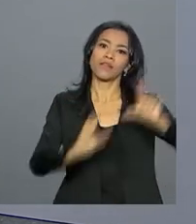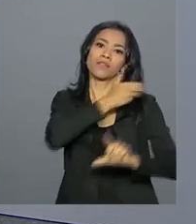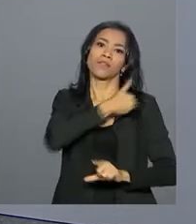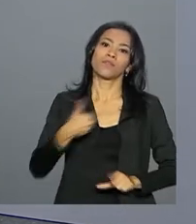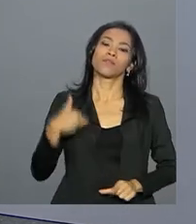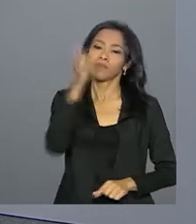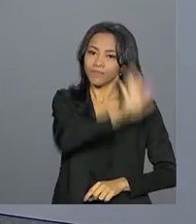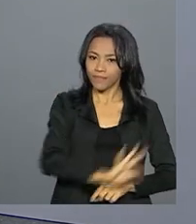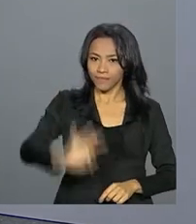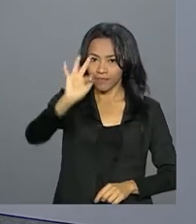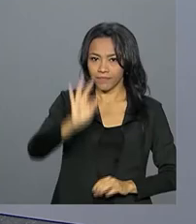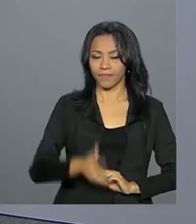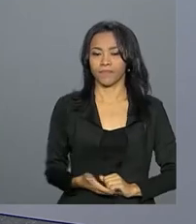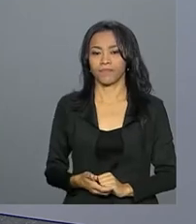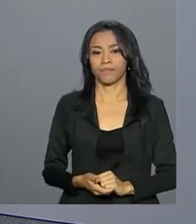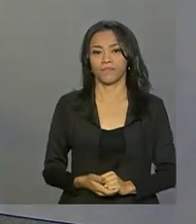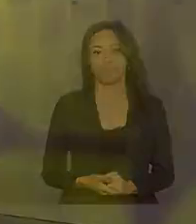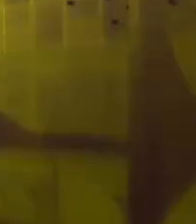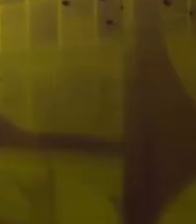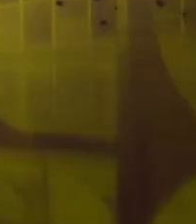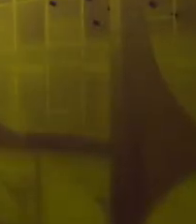a tv do governo federal